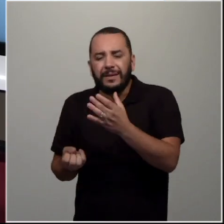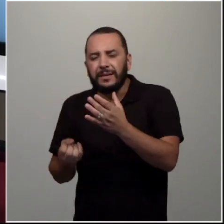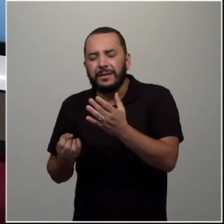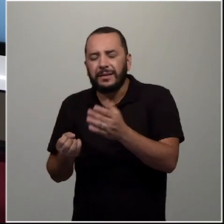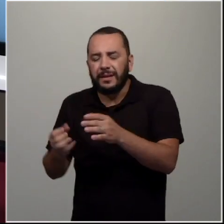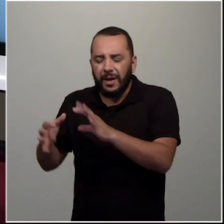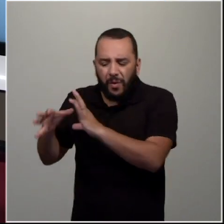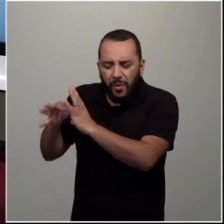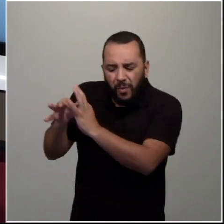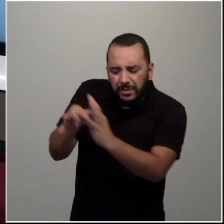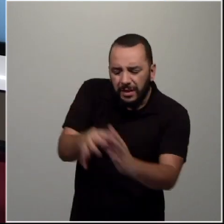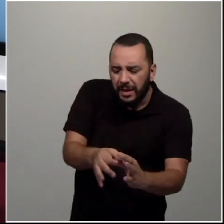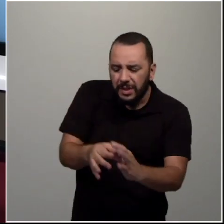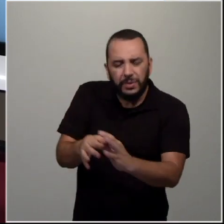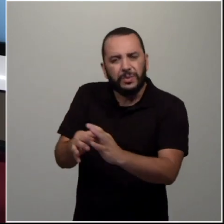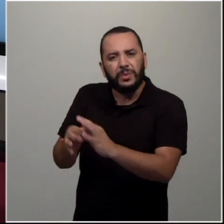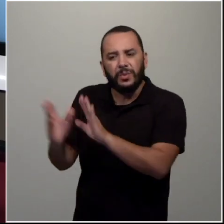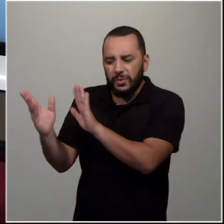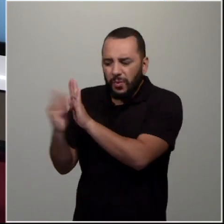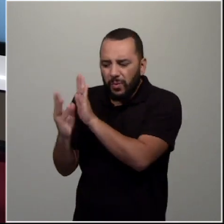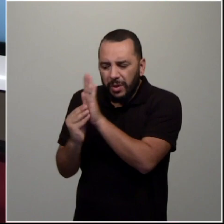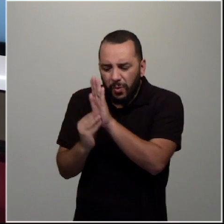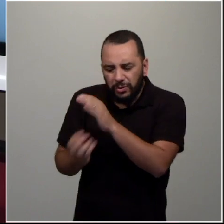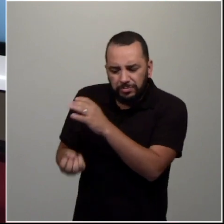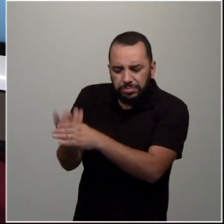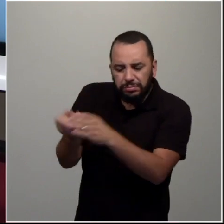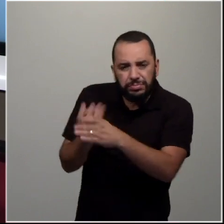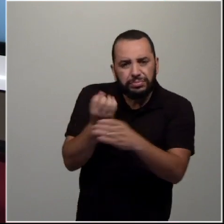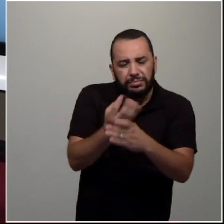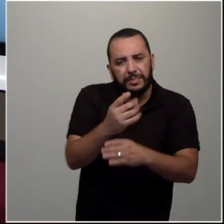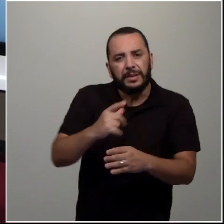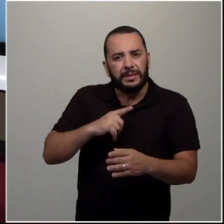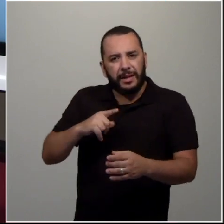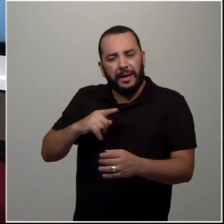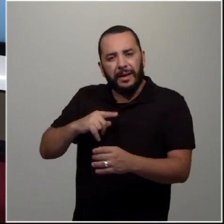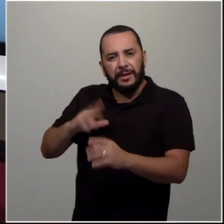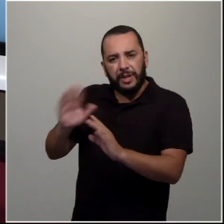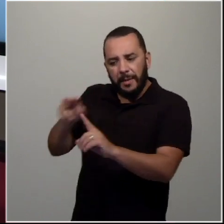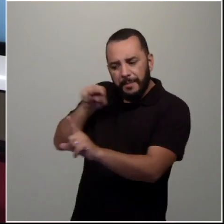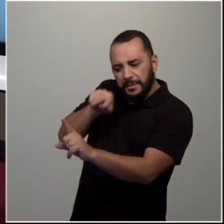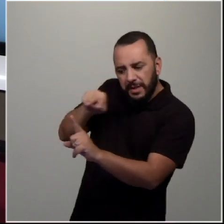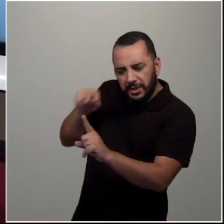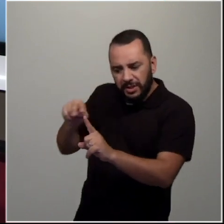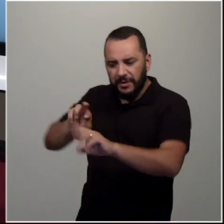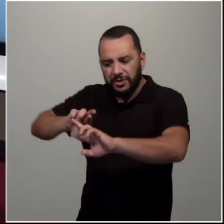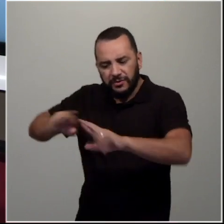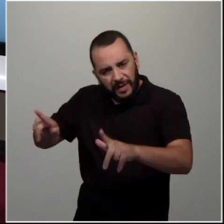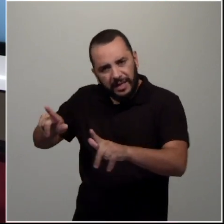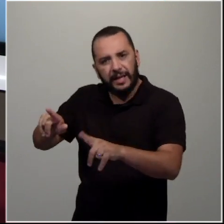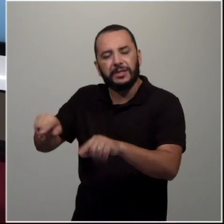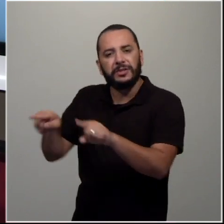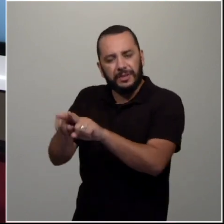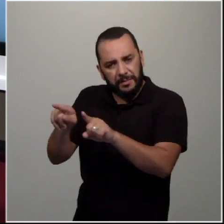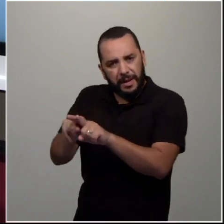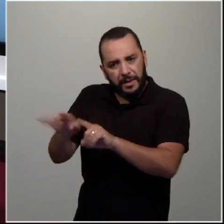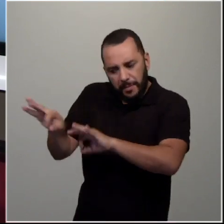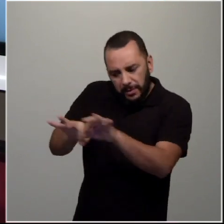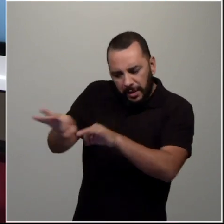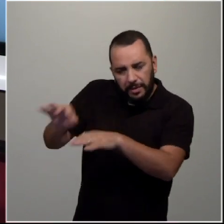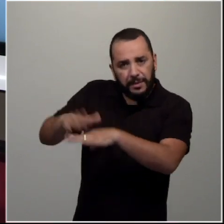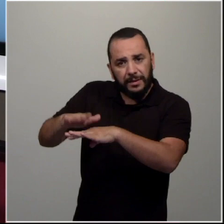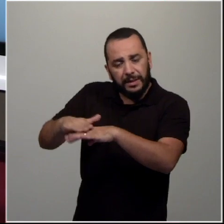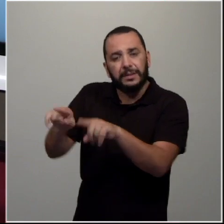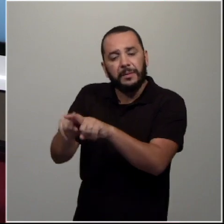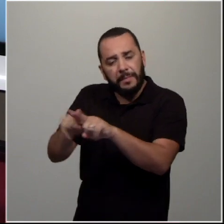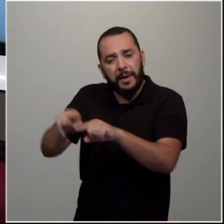esses conteúdos né abordagens diferentes com uma resolução de problemas a história modelagem matemática ou os materiais